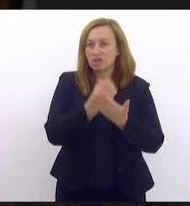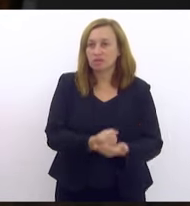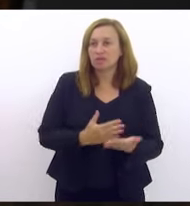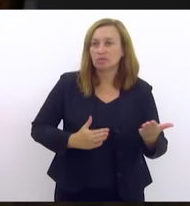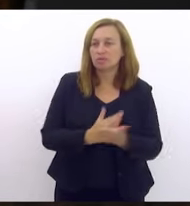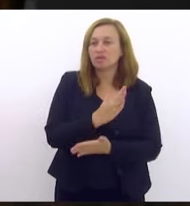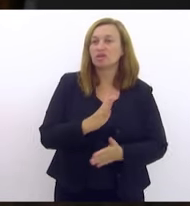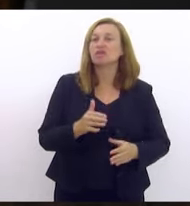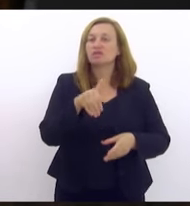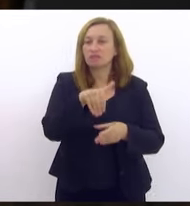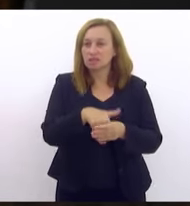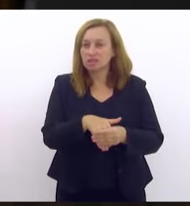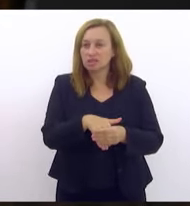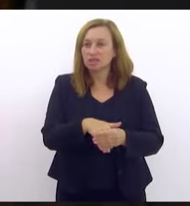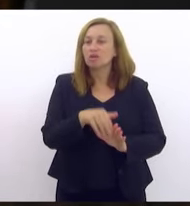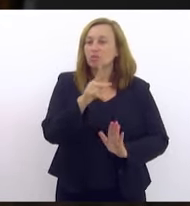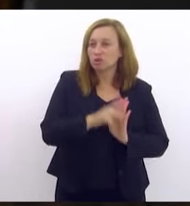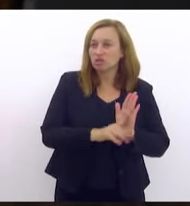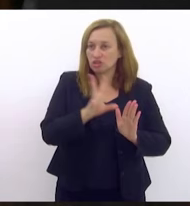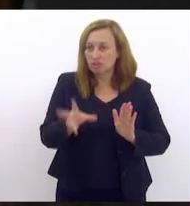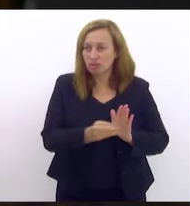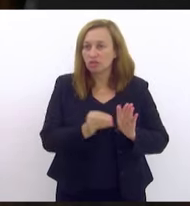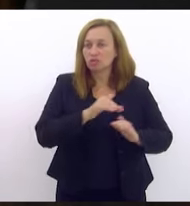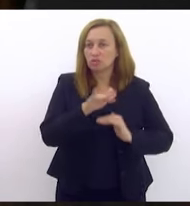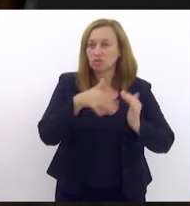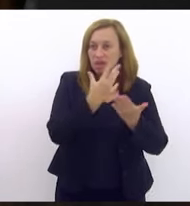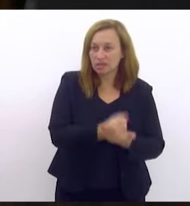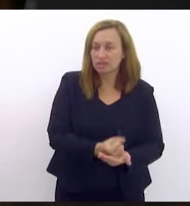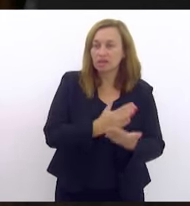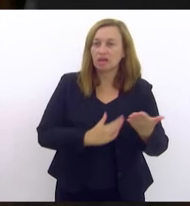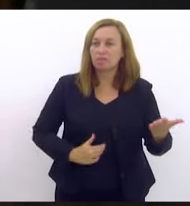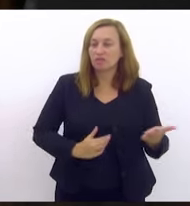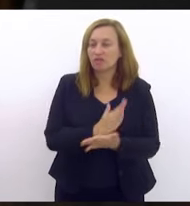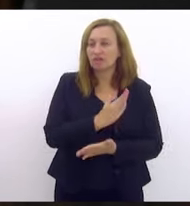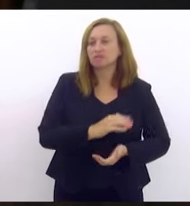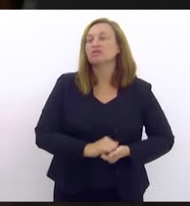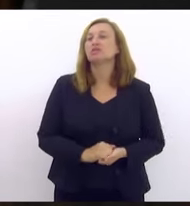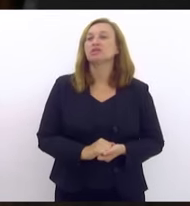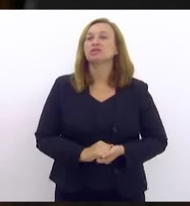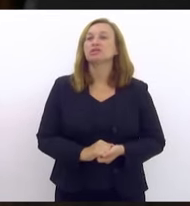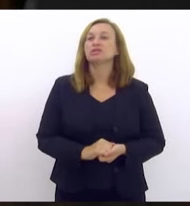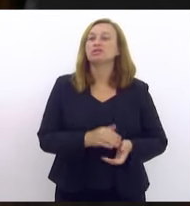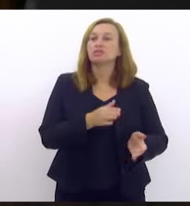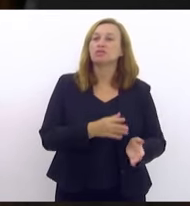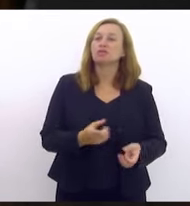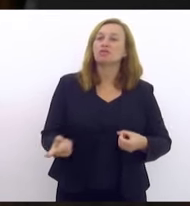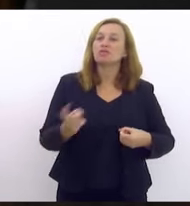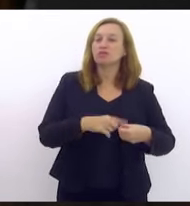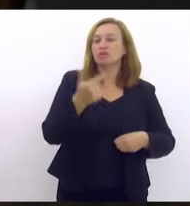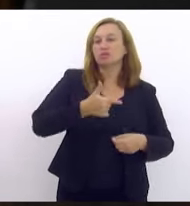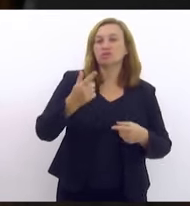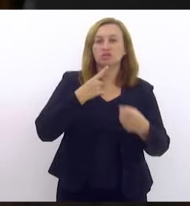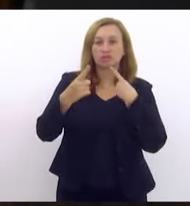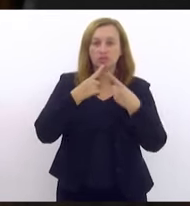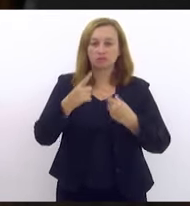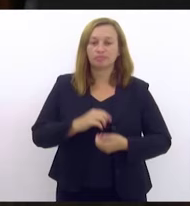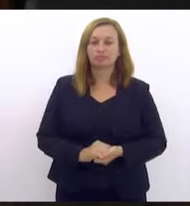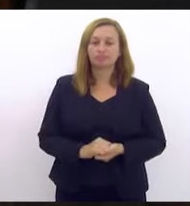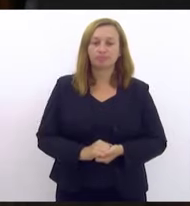Aprovado. Em votação, o projeto assim emendado. Os senhores que aprovam, permaneçam como estão. Aprovado. Vai a redação do vencido para a segunda discussão.